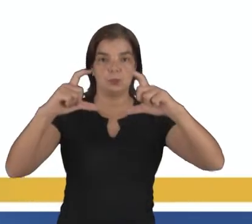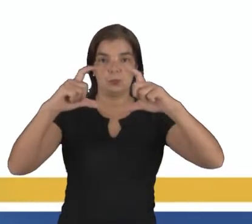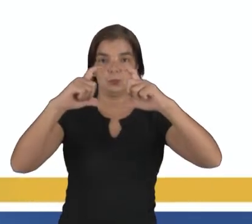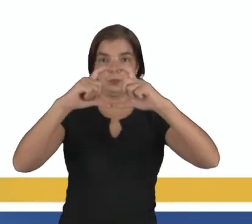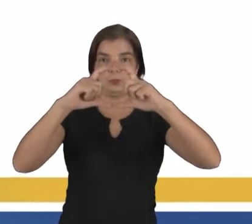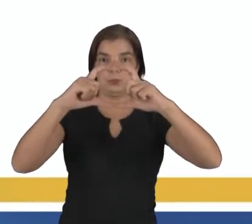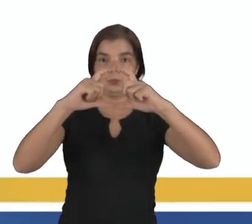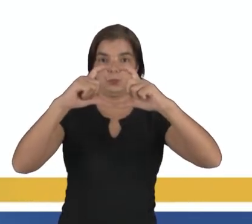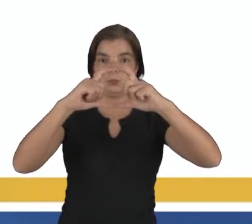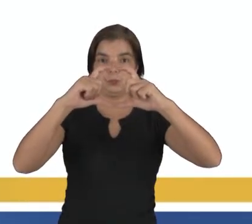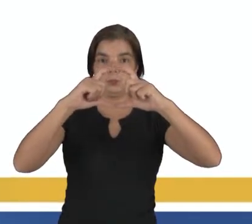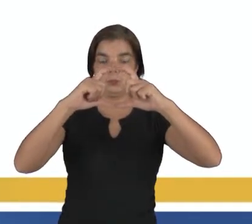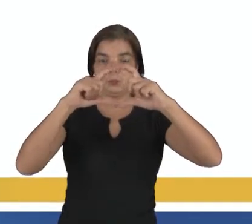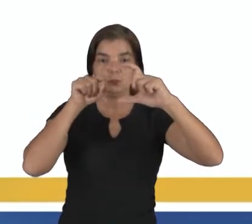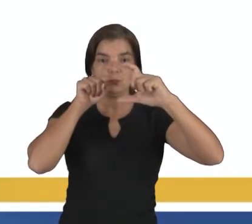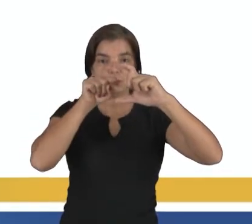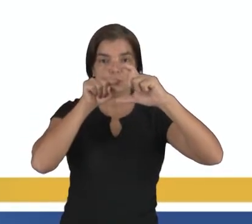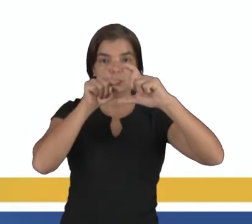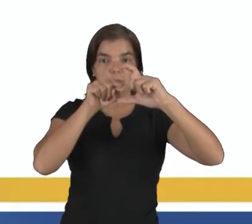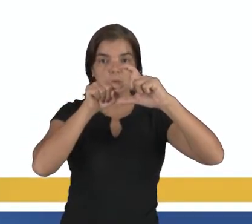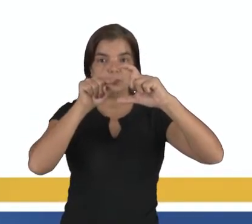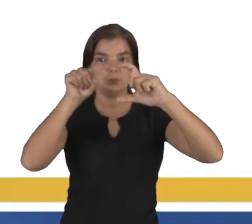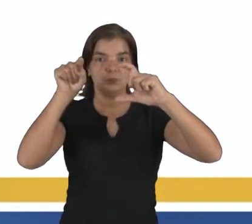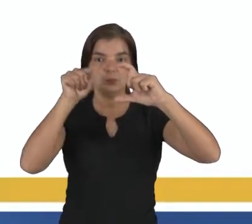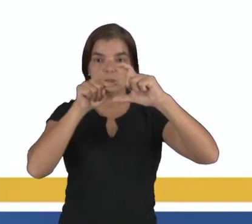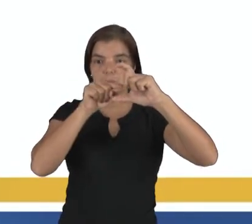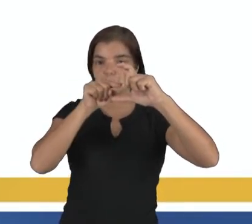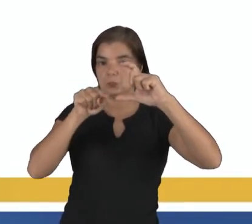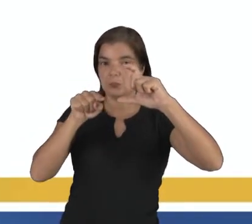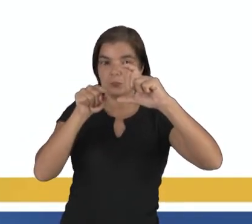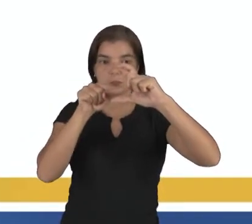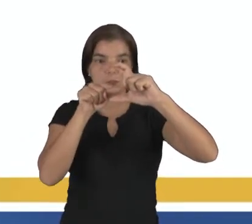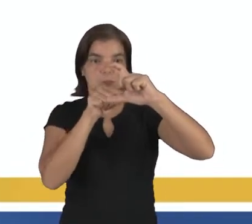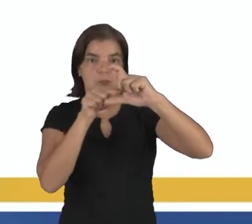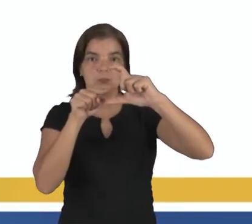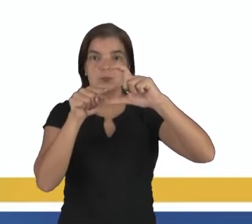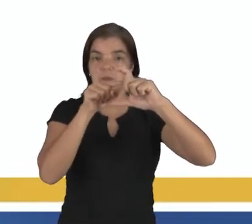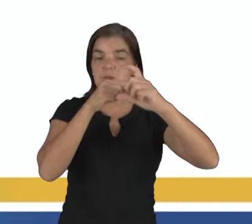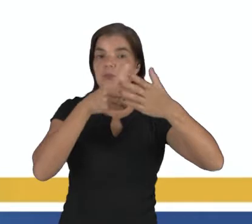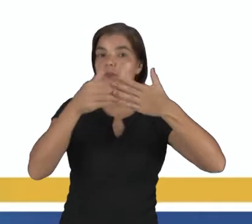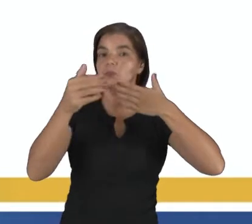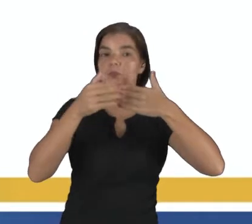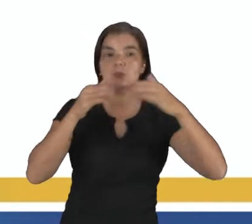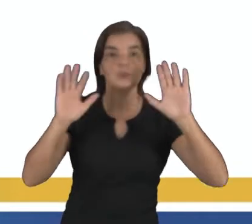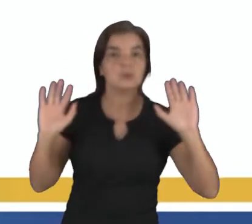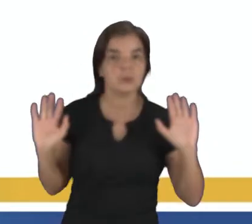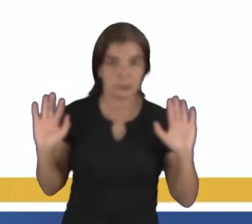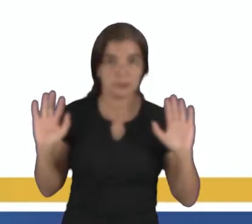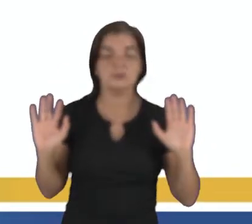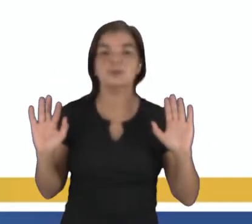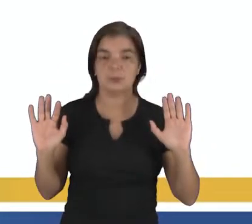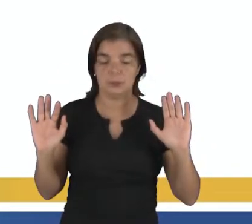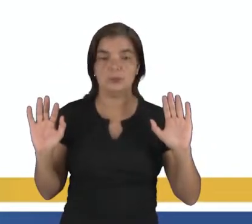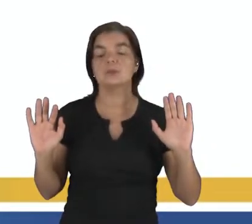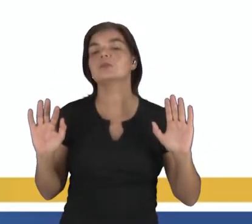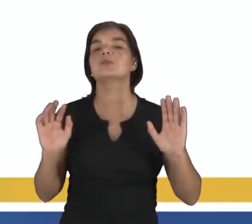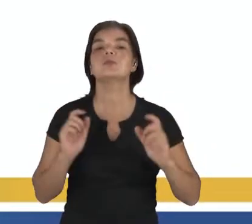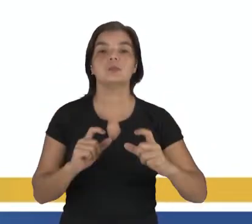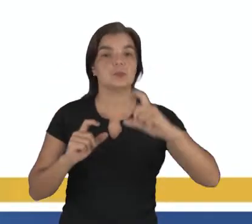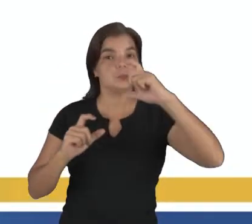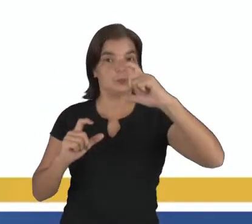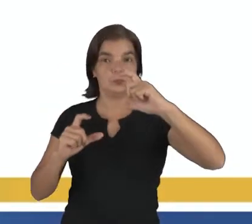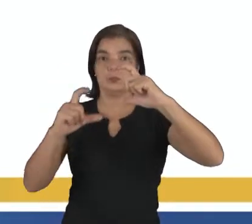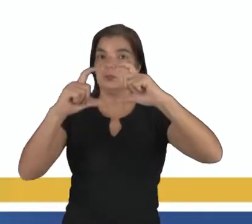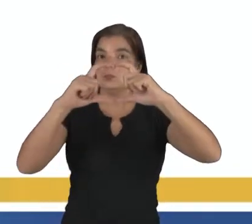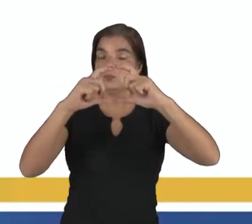raio desse ponto para qualquer lado, tá? Da circunferência,